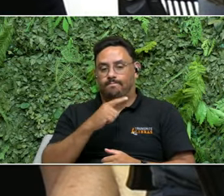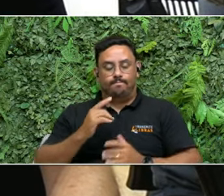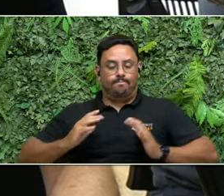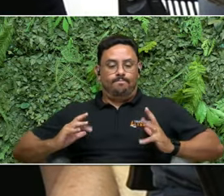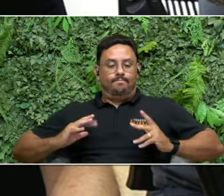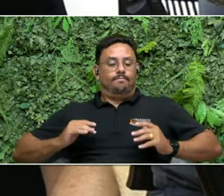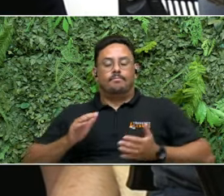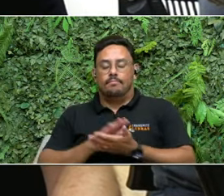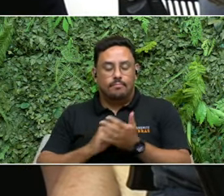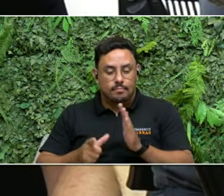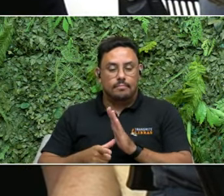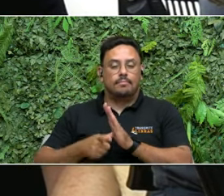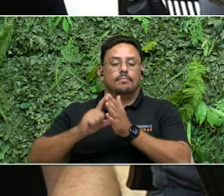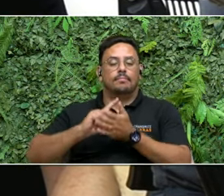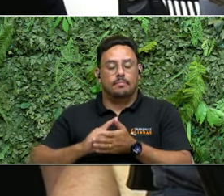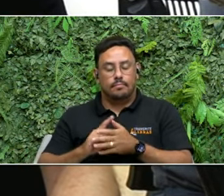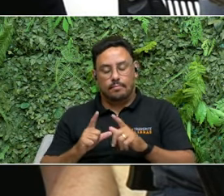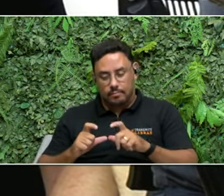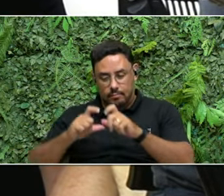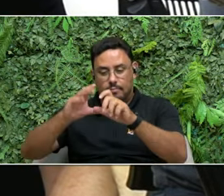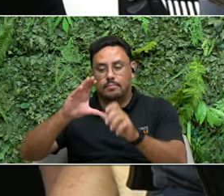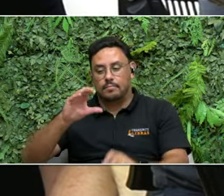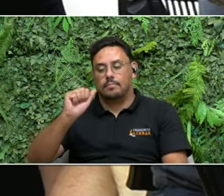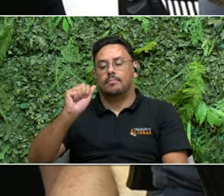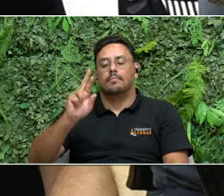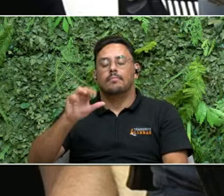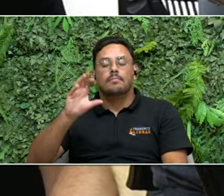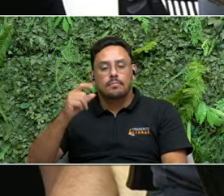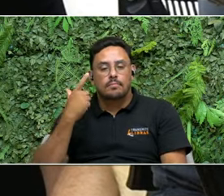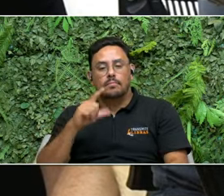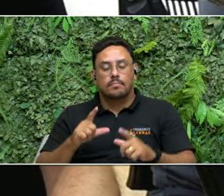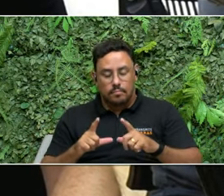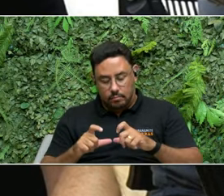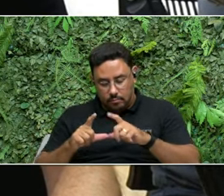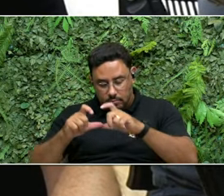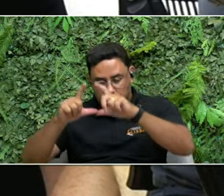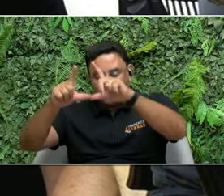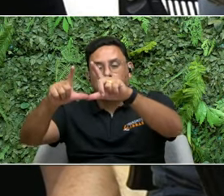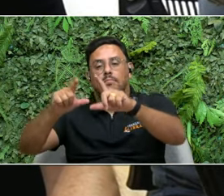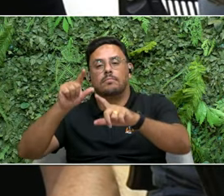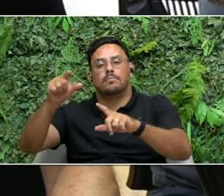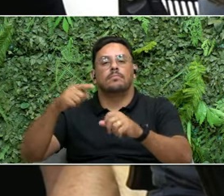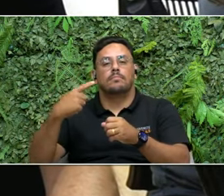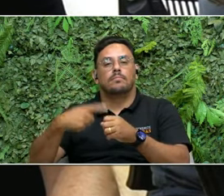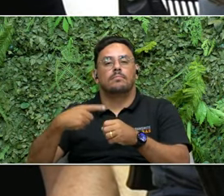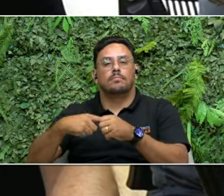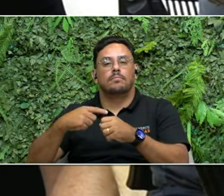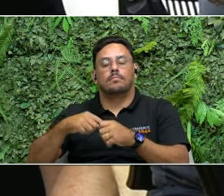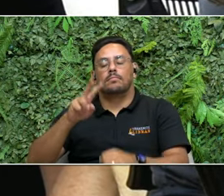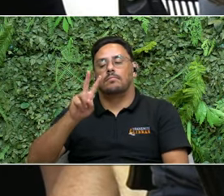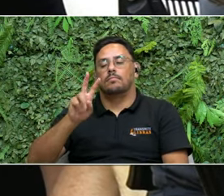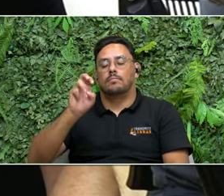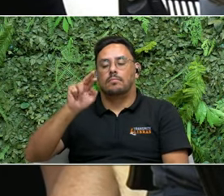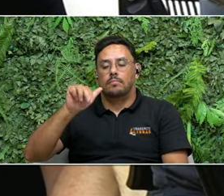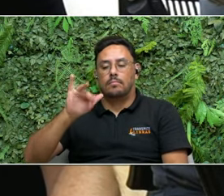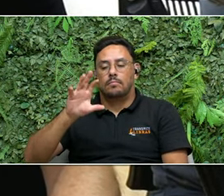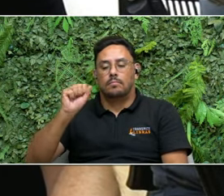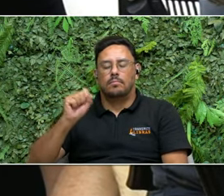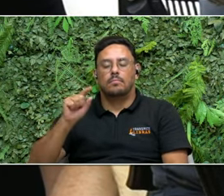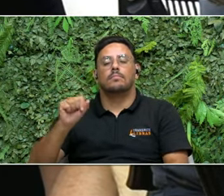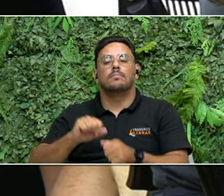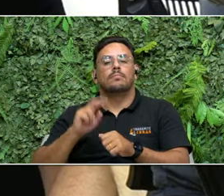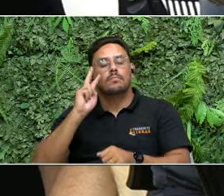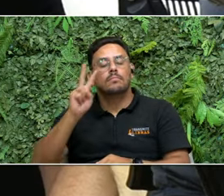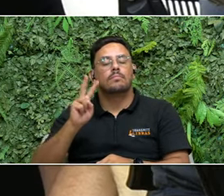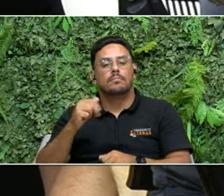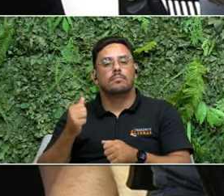antes da viagem para Caracas o Atlético conseguindo aí o vo fretado para a cidade venezuelana e vamos ver o que